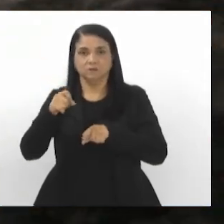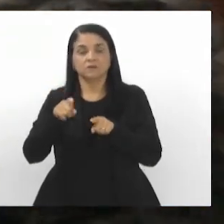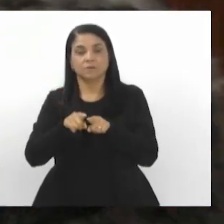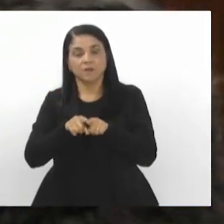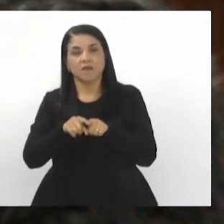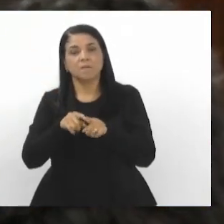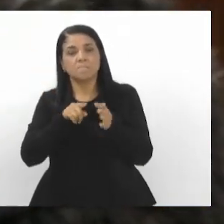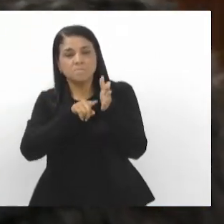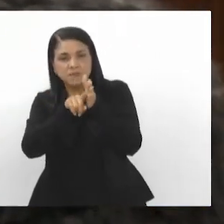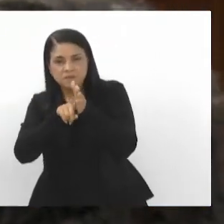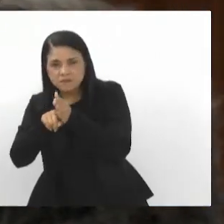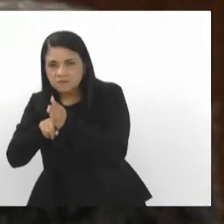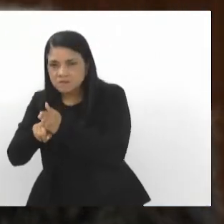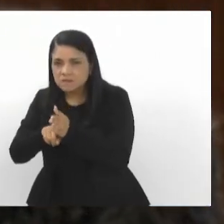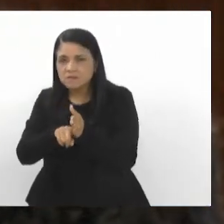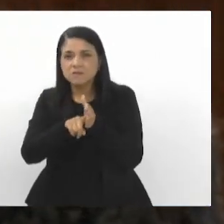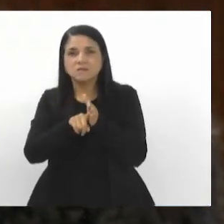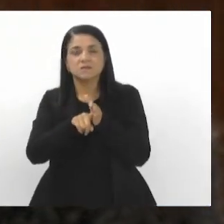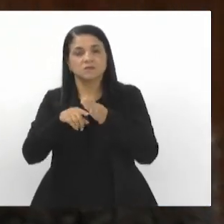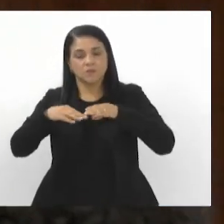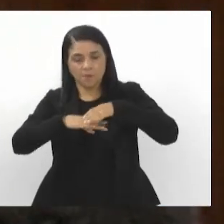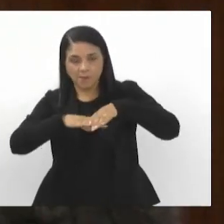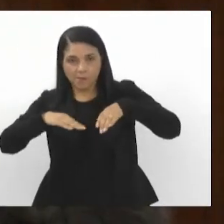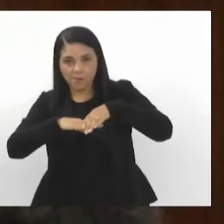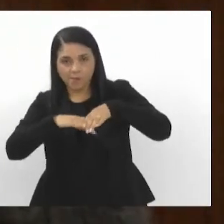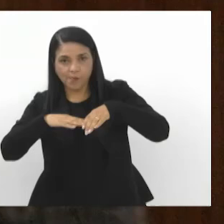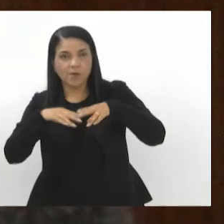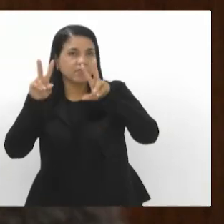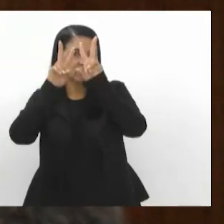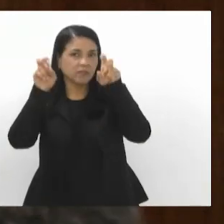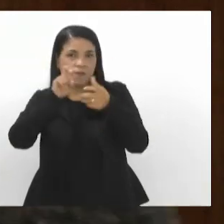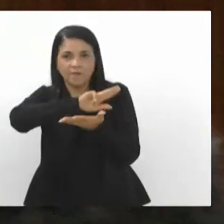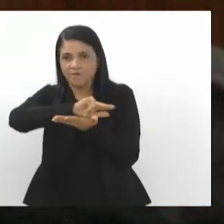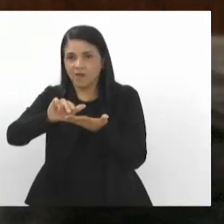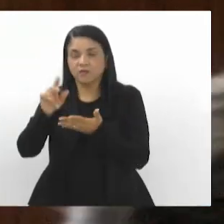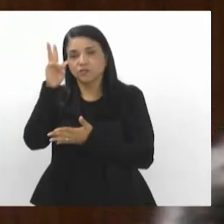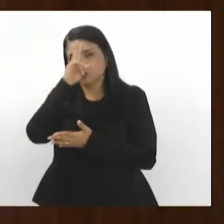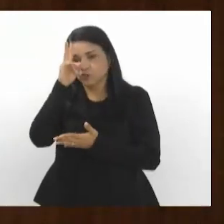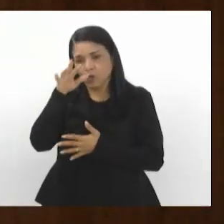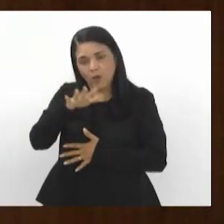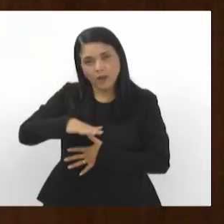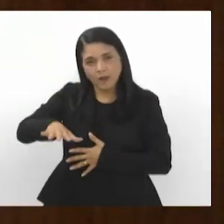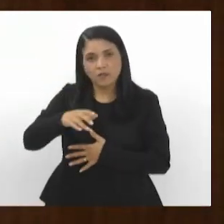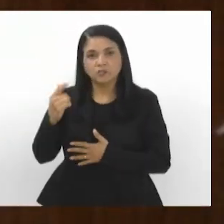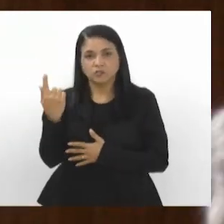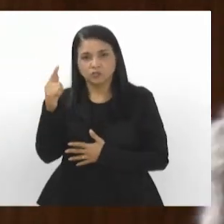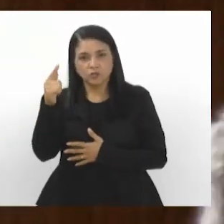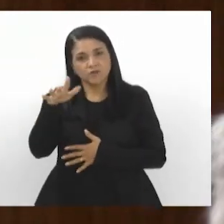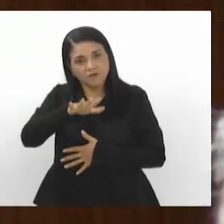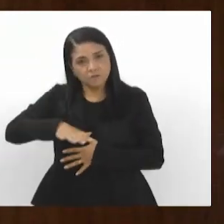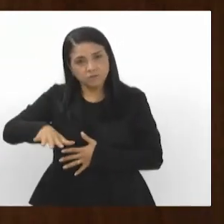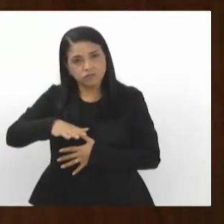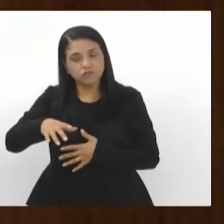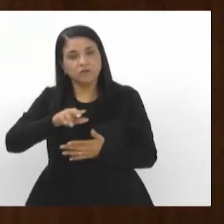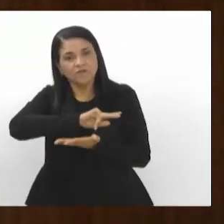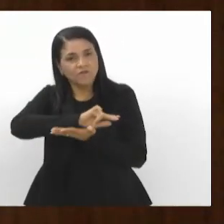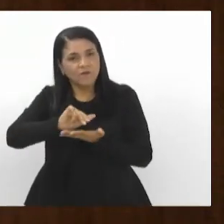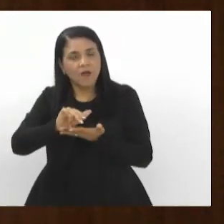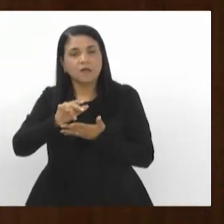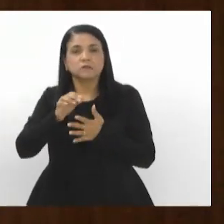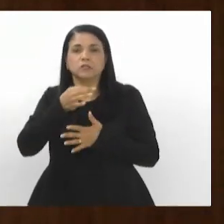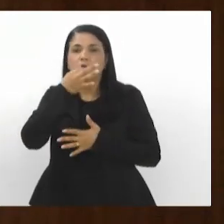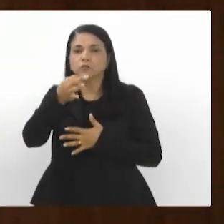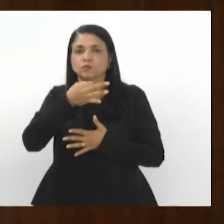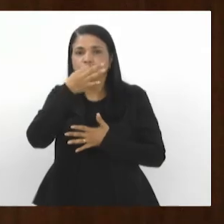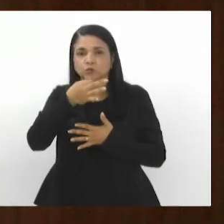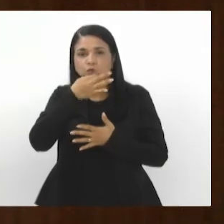faz pesquisas sobre Baía de Guanabara, sobre diversos temas, sobre história regional, sobre geografia local, sobre diversos assuntos